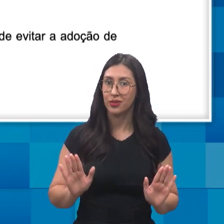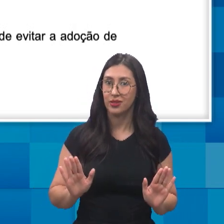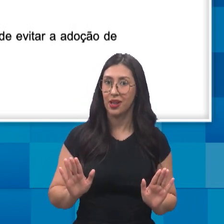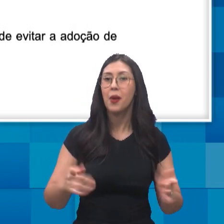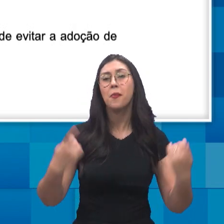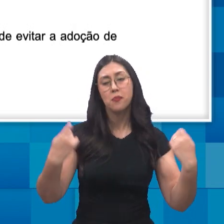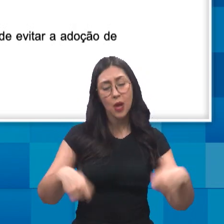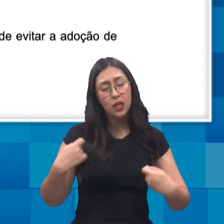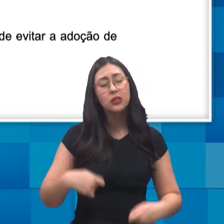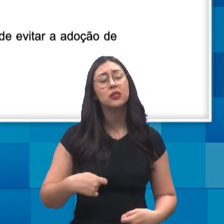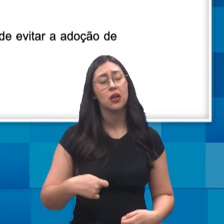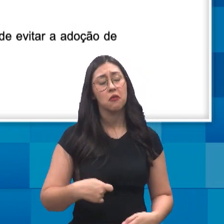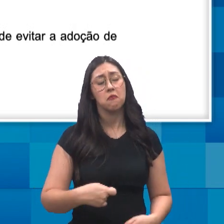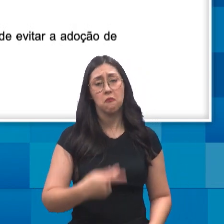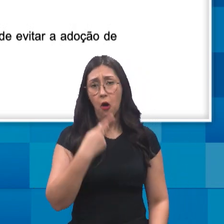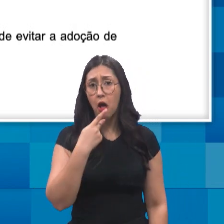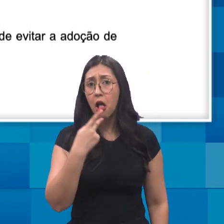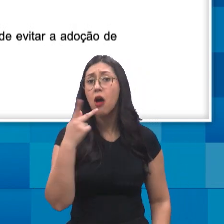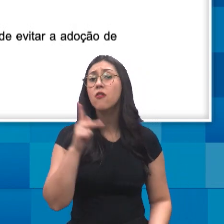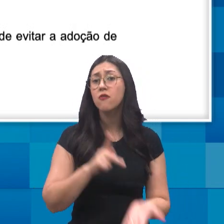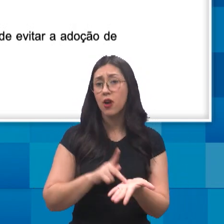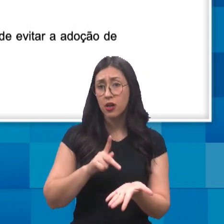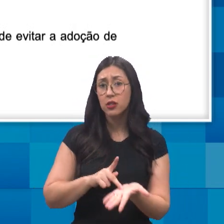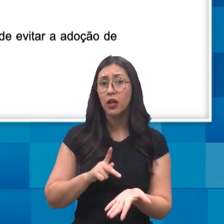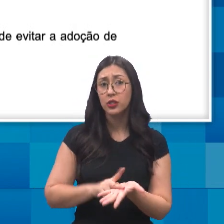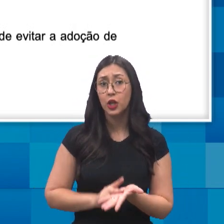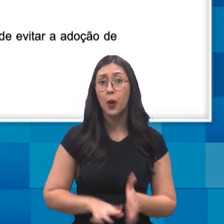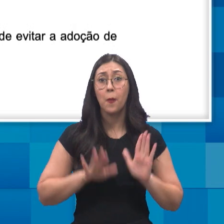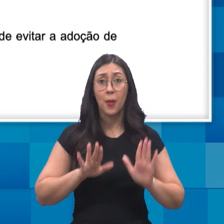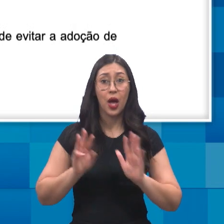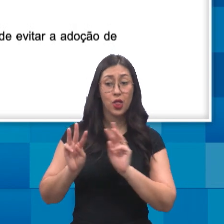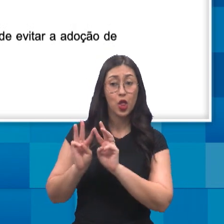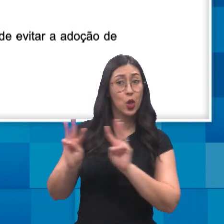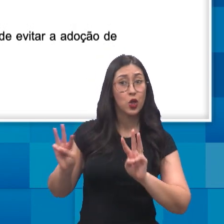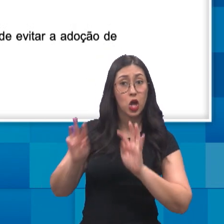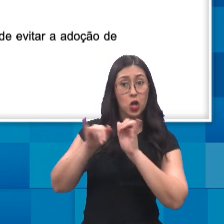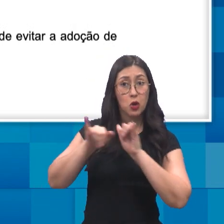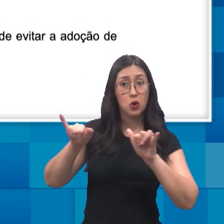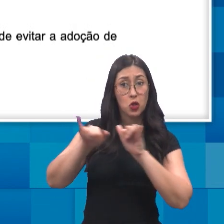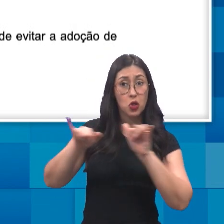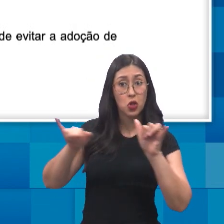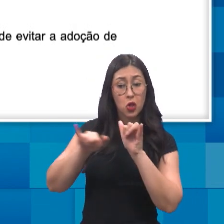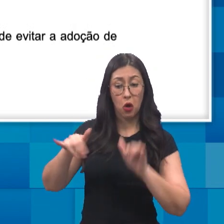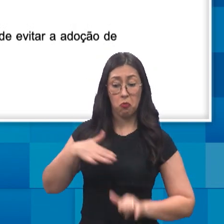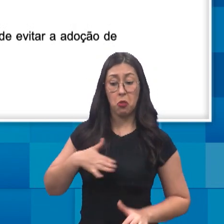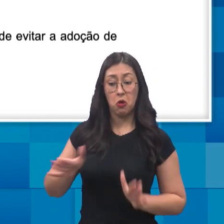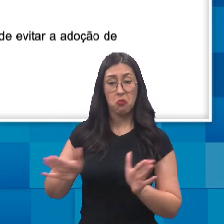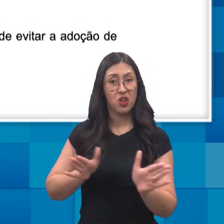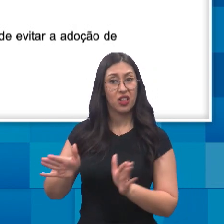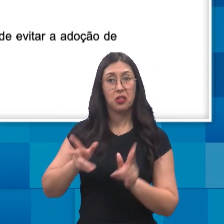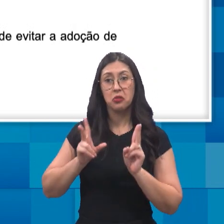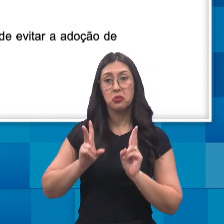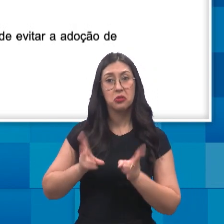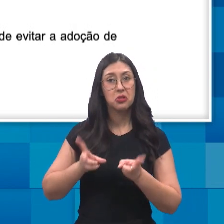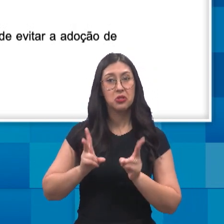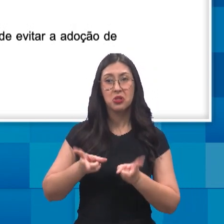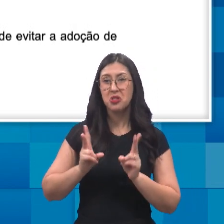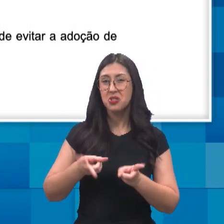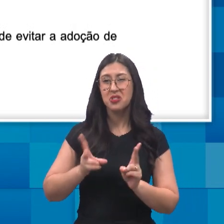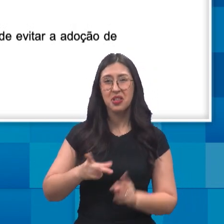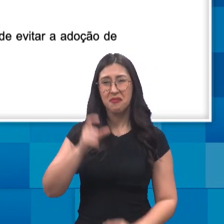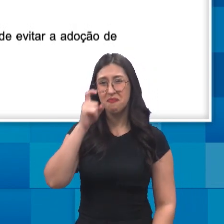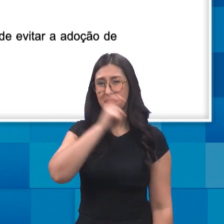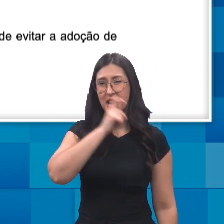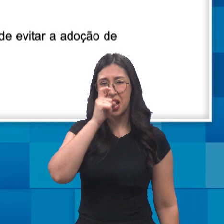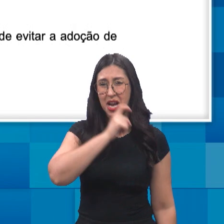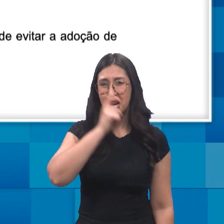verdade. Toda notícia que tem sido dada por este portal com relação ao meu mandato tem sido literalmente distorcida